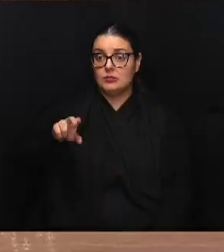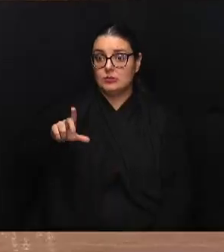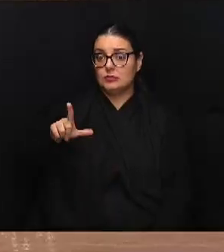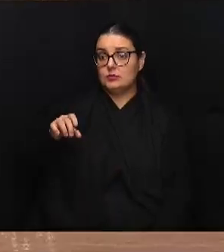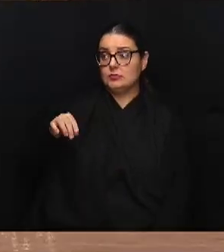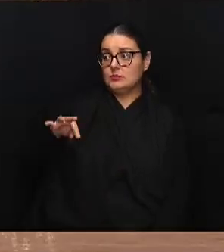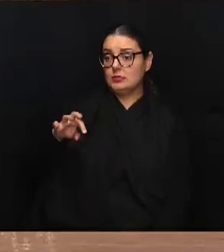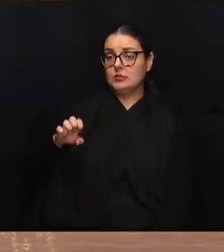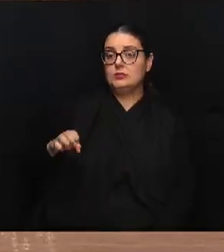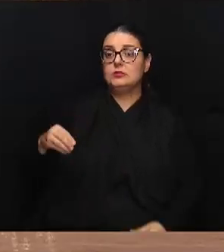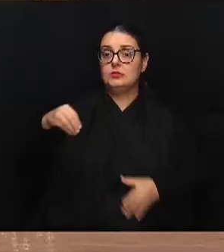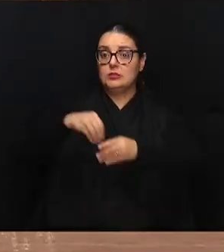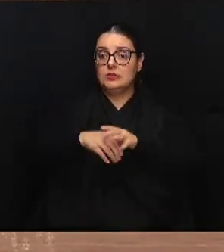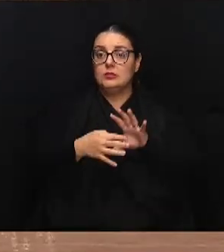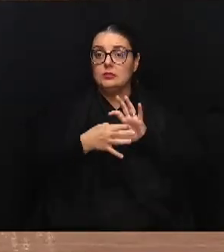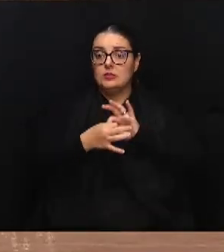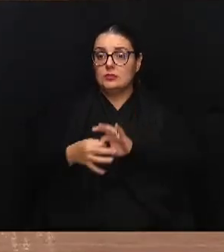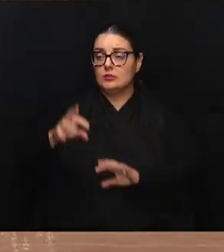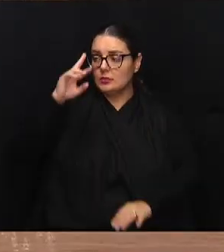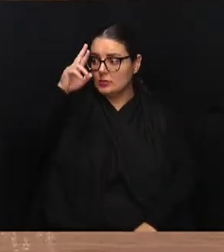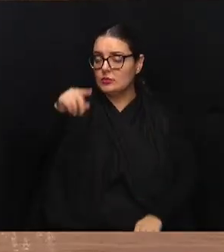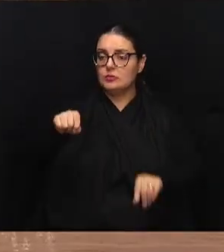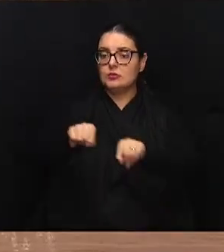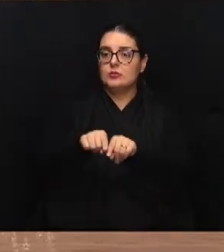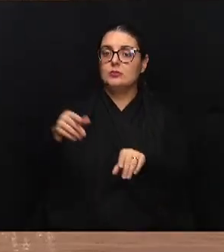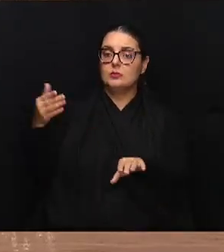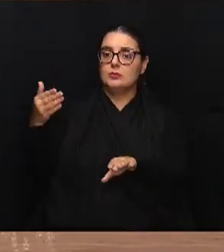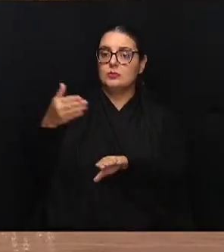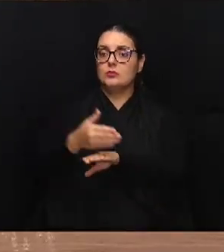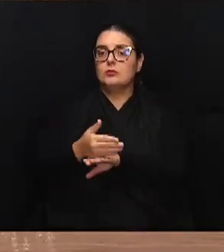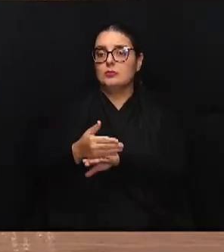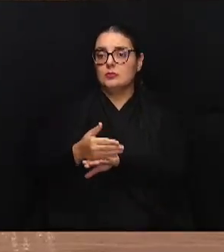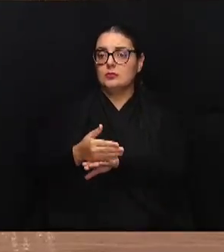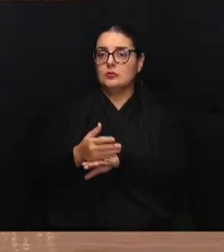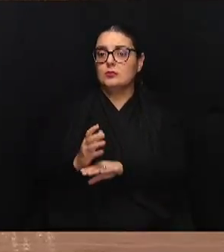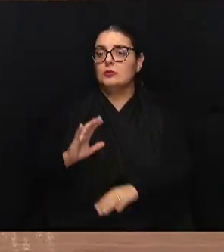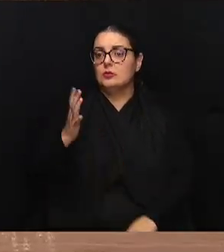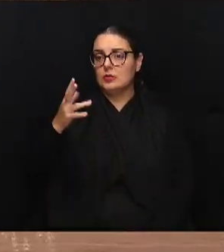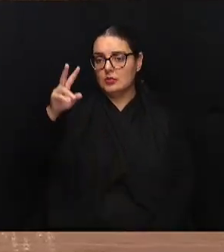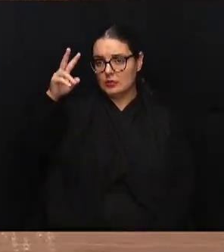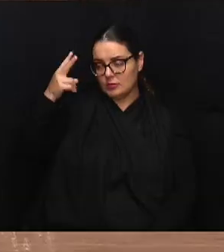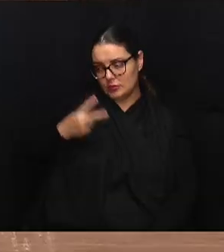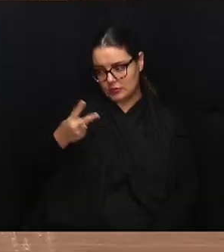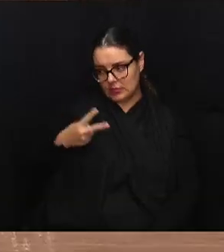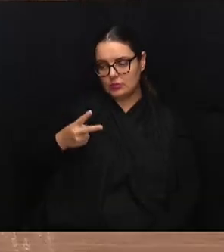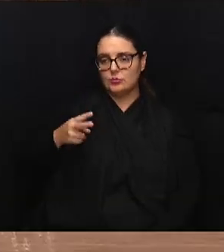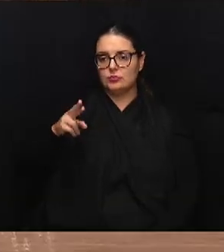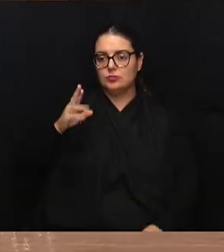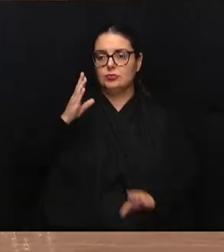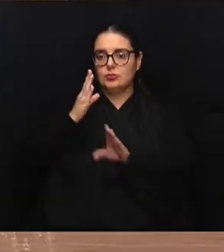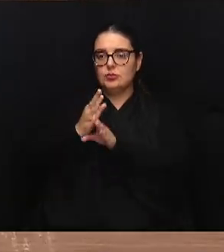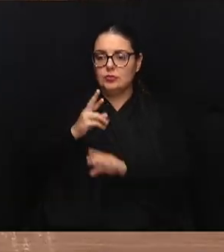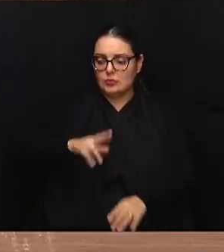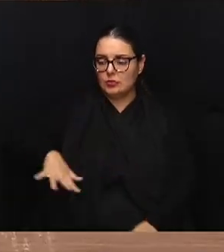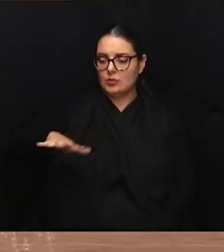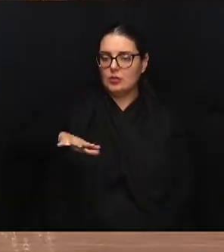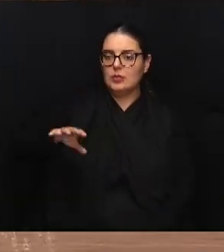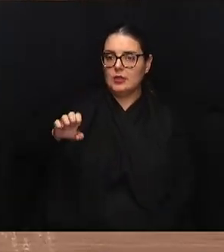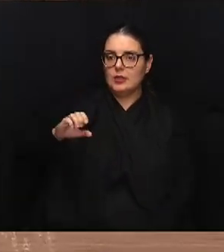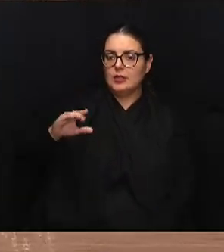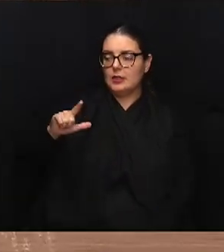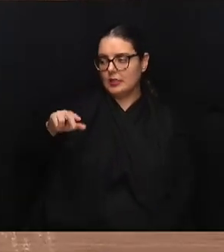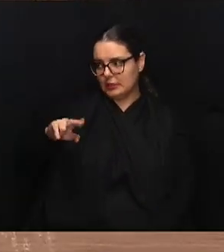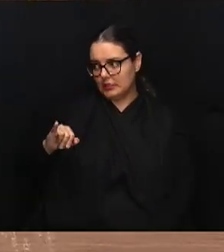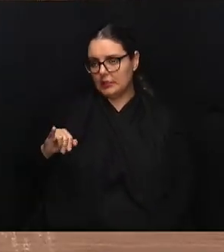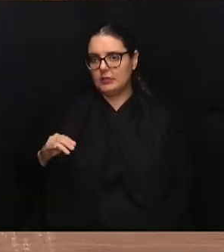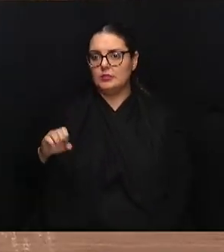nesse contexto. O senhor, inclusive, participou do encontro que aconteceu, o segundo encontro regional sudeste do ICLEI, e